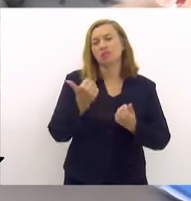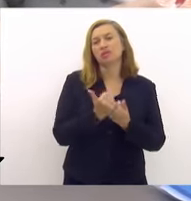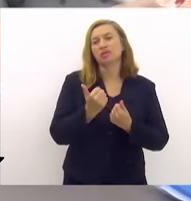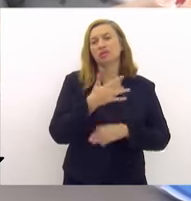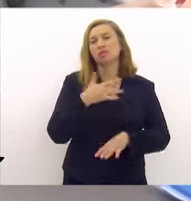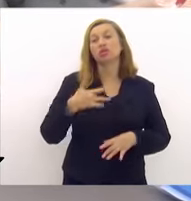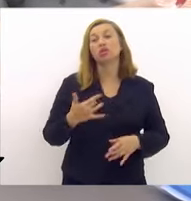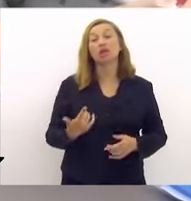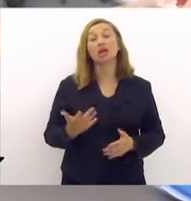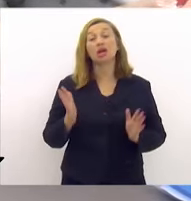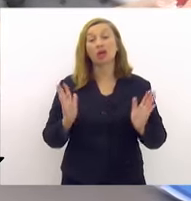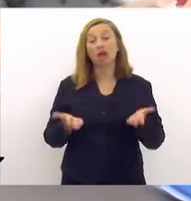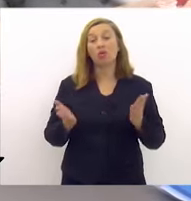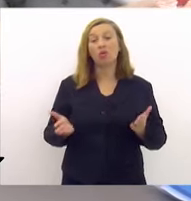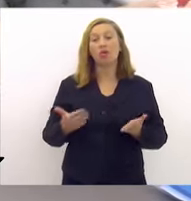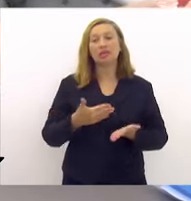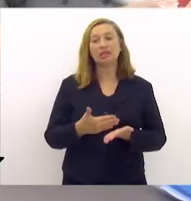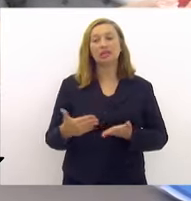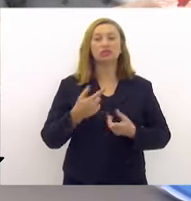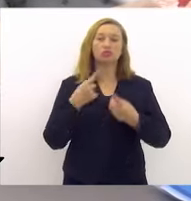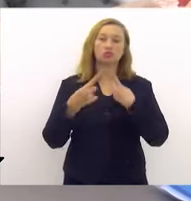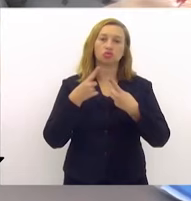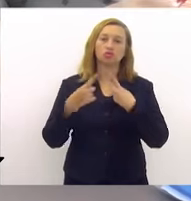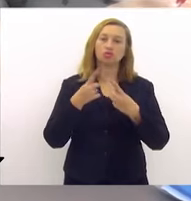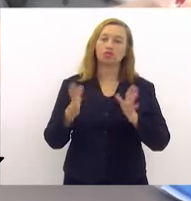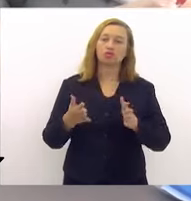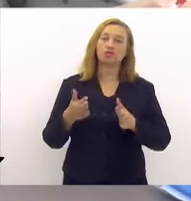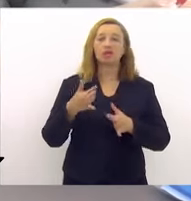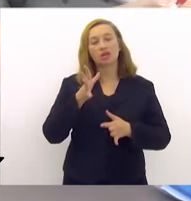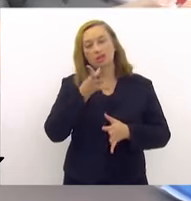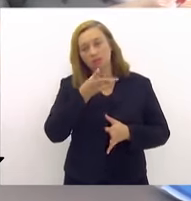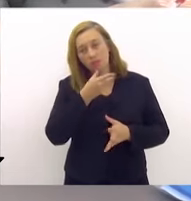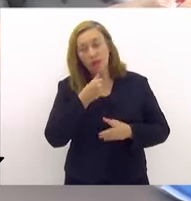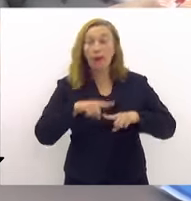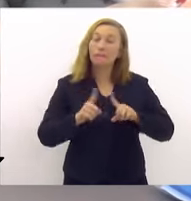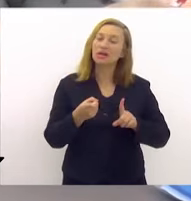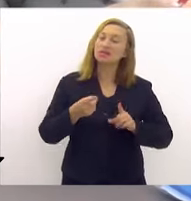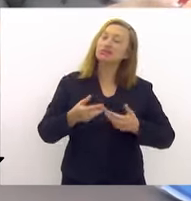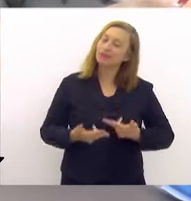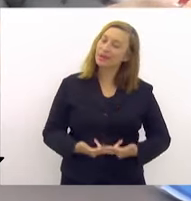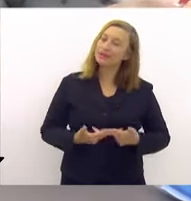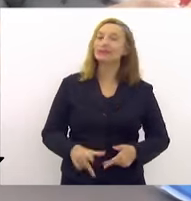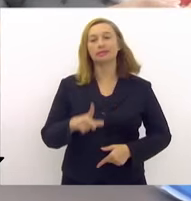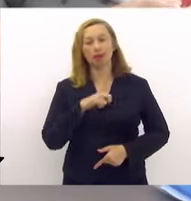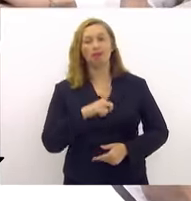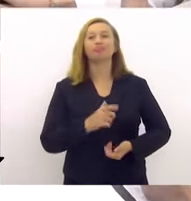essa começou a discussão agora. Vai demorar muito tempo, mas eu tenho muita paciência.